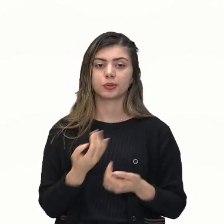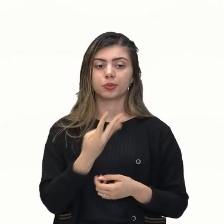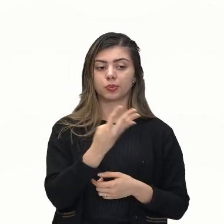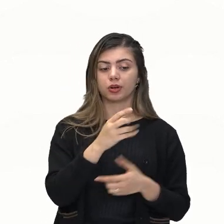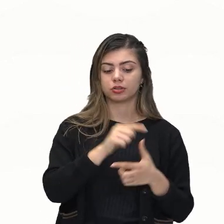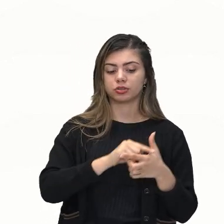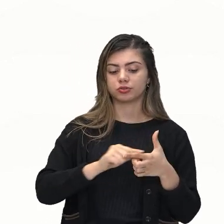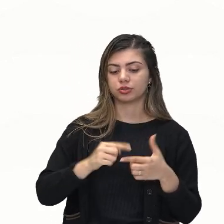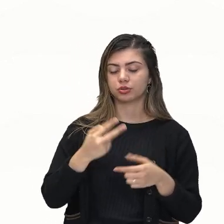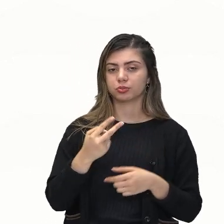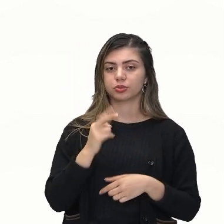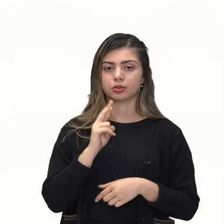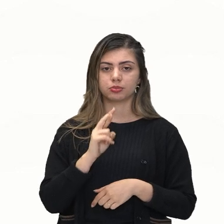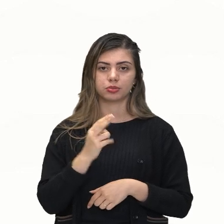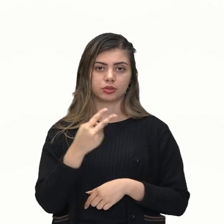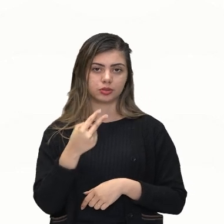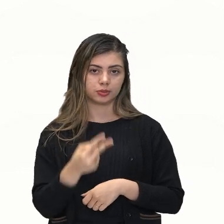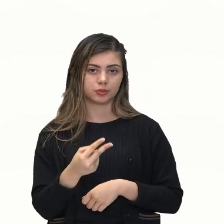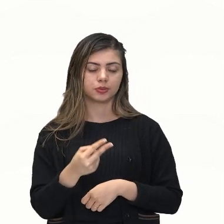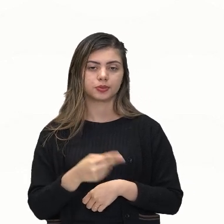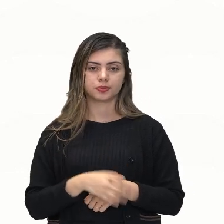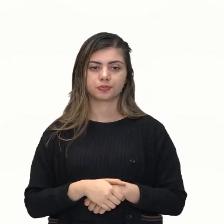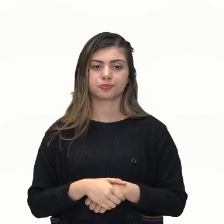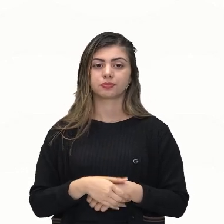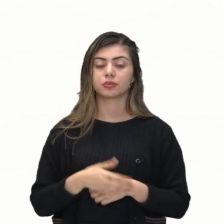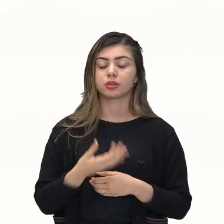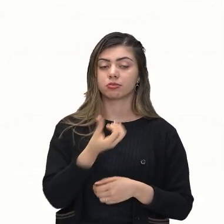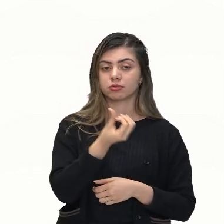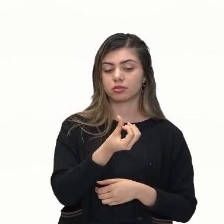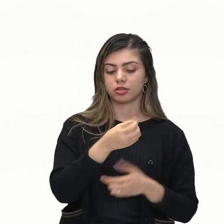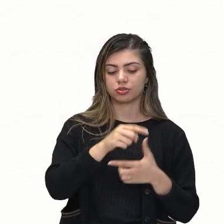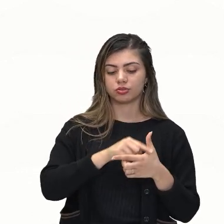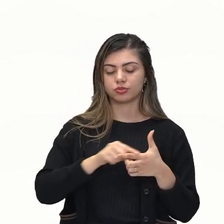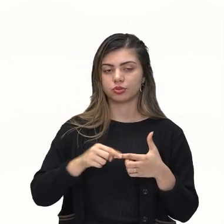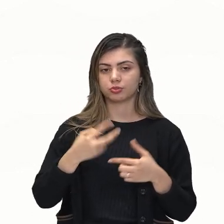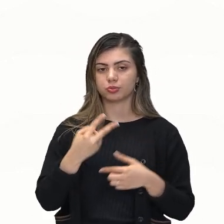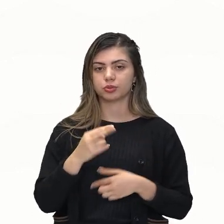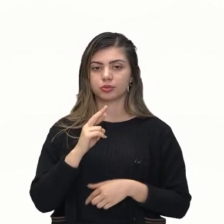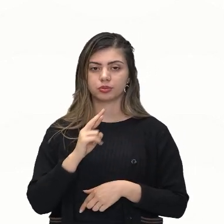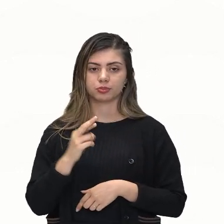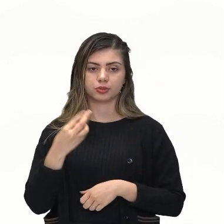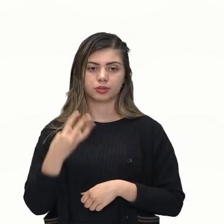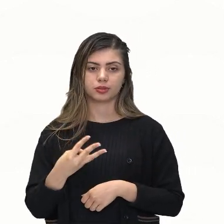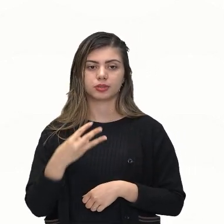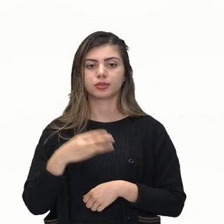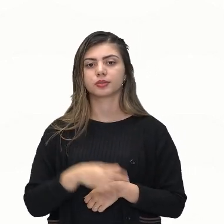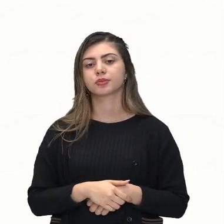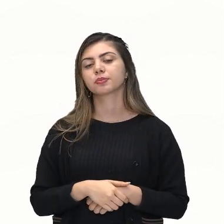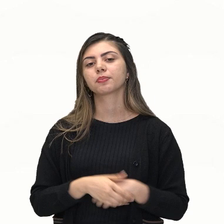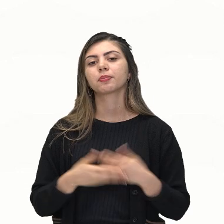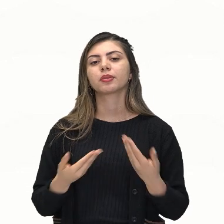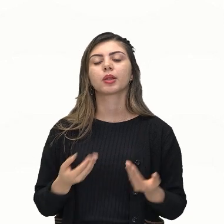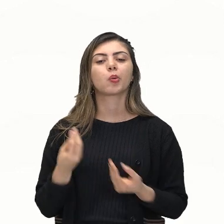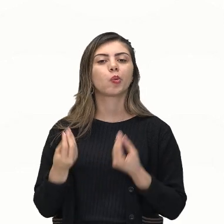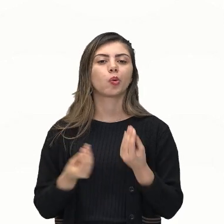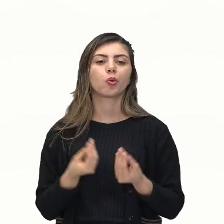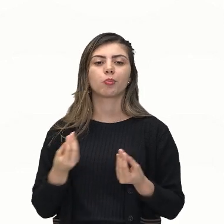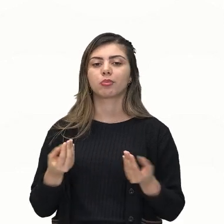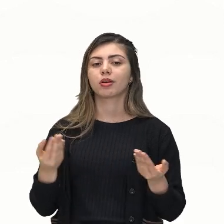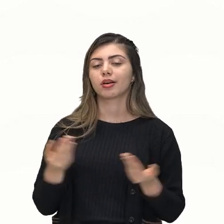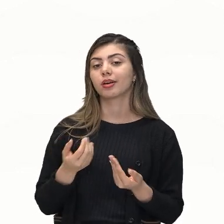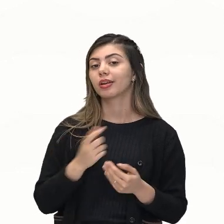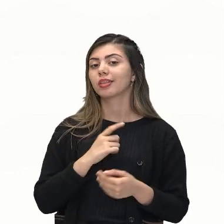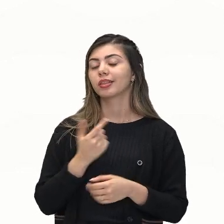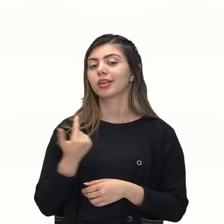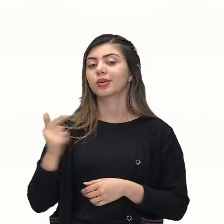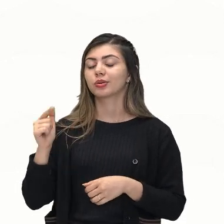2 é 2. 6 dividido por 2 é 3. Então, a gente tem agora essa